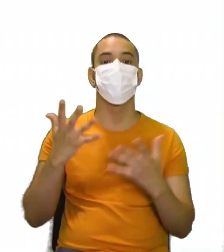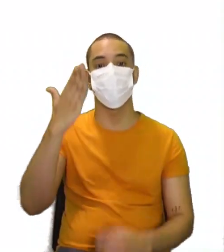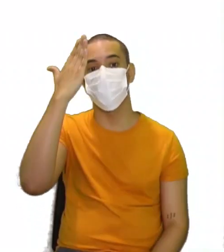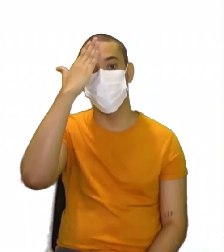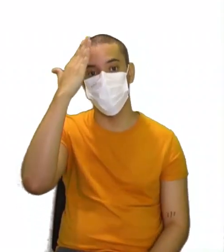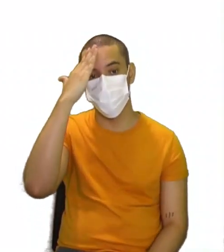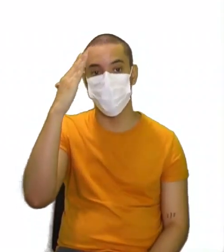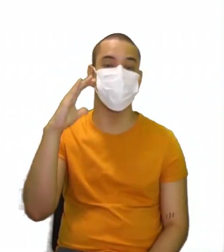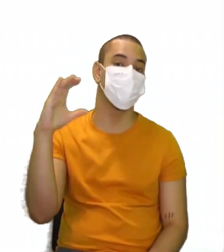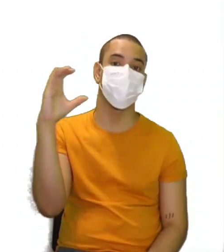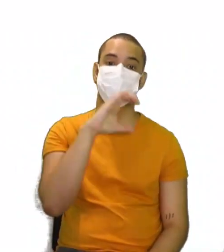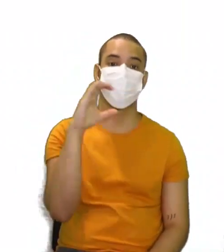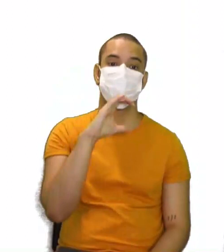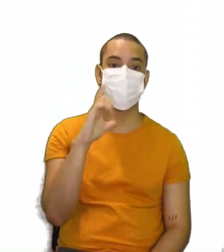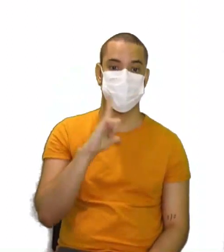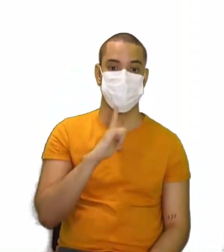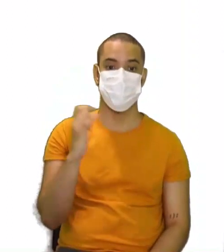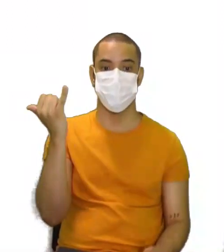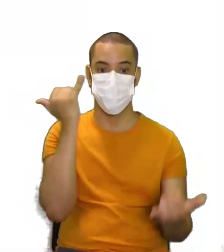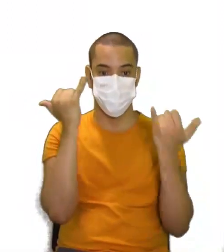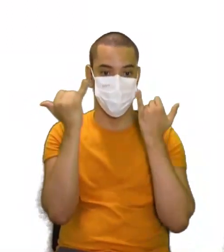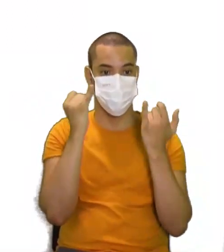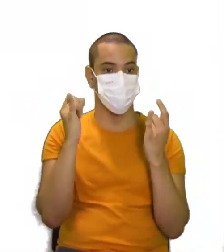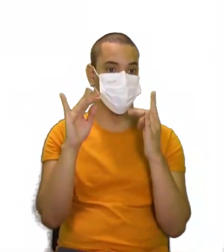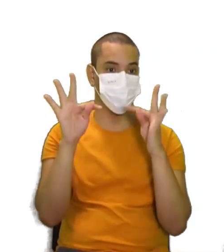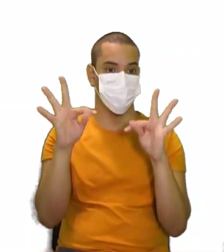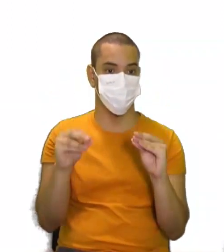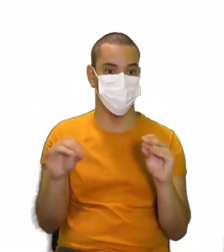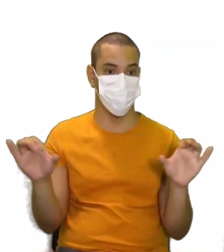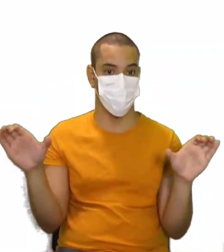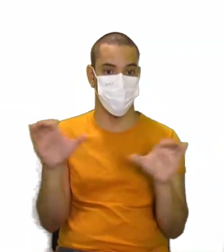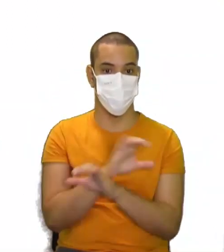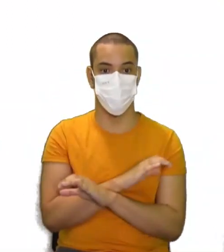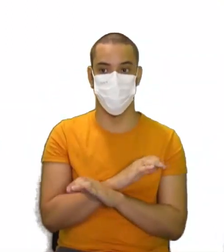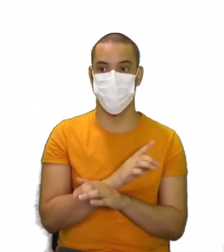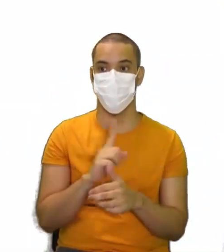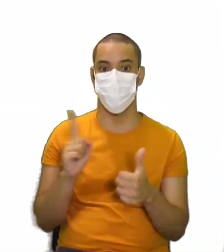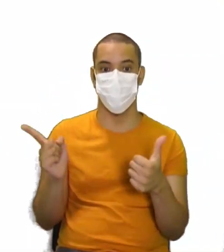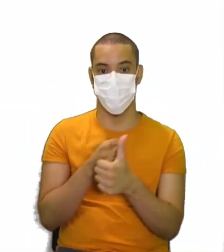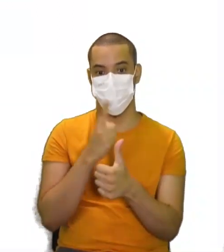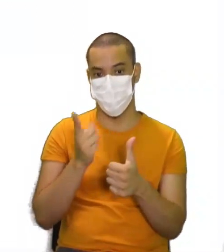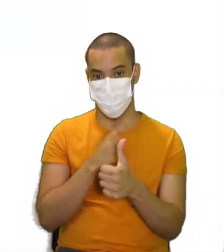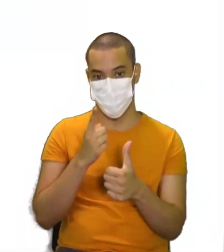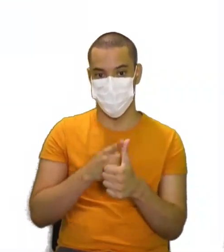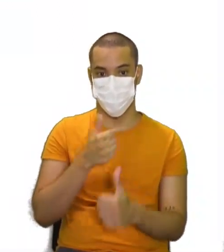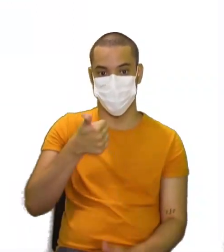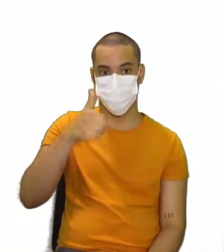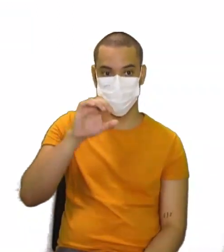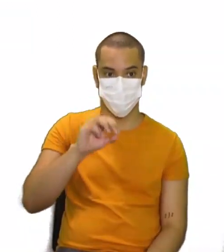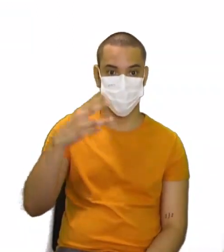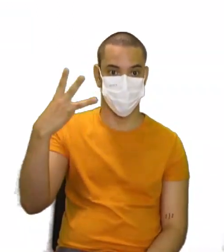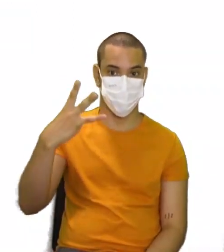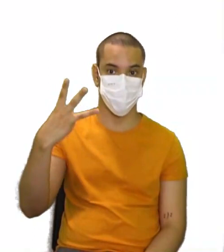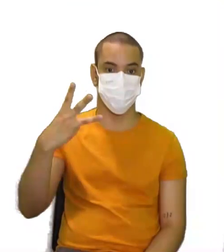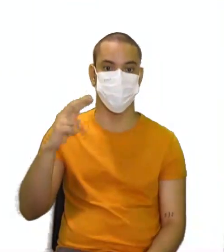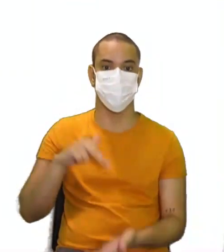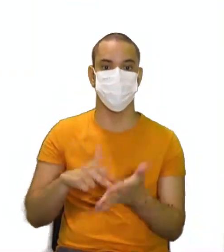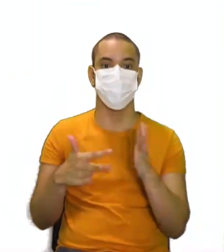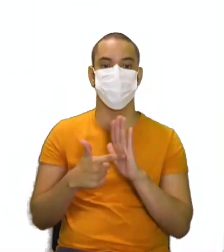eu tenho todos os dados que foi dado na questão. Tá aqui, ó. Primeiro, 10 a terceira, que é